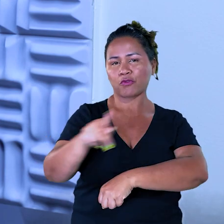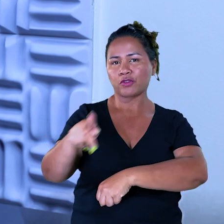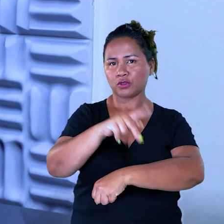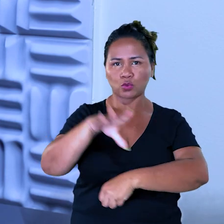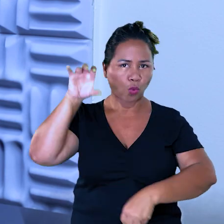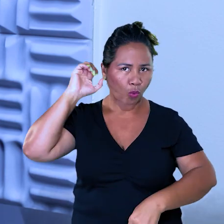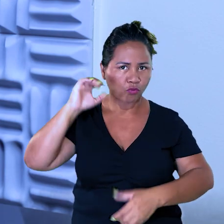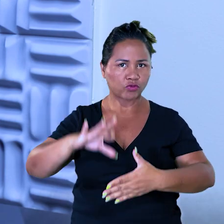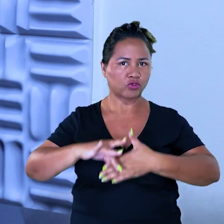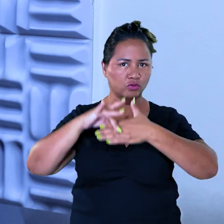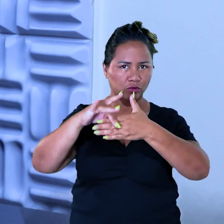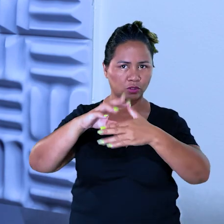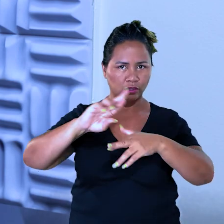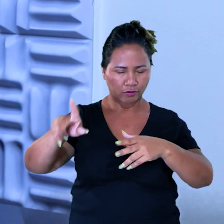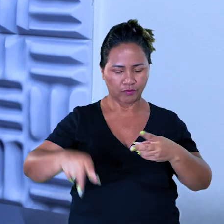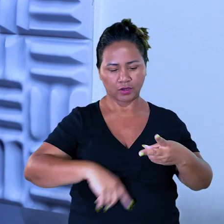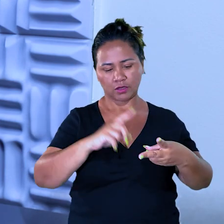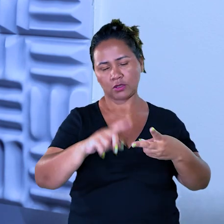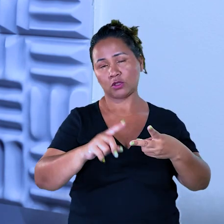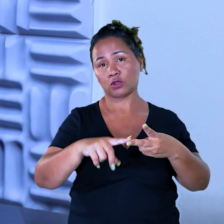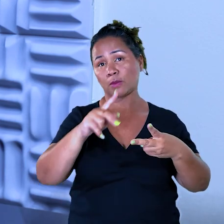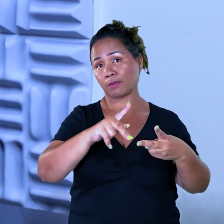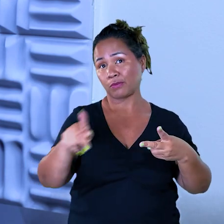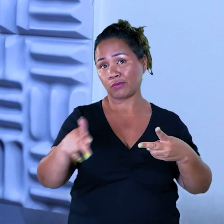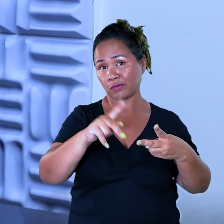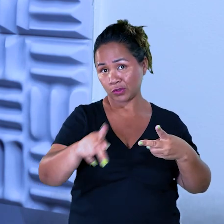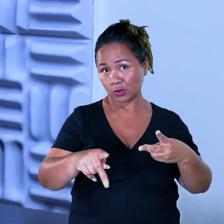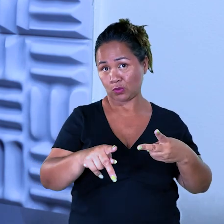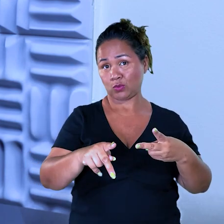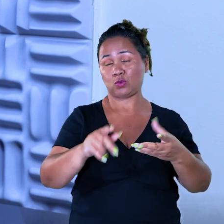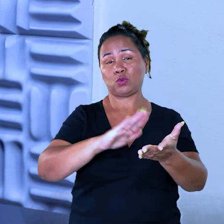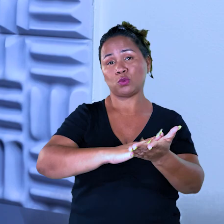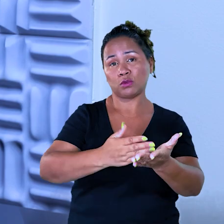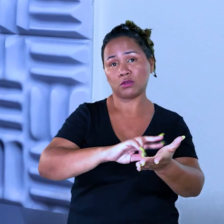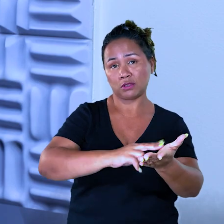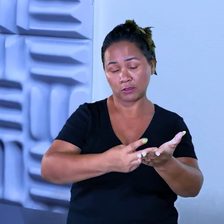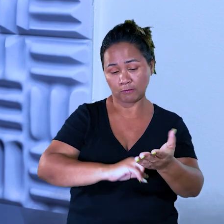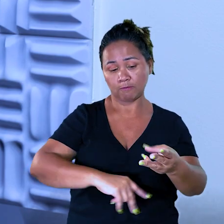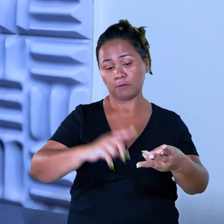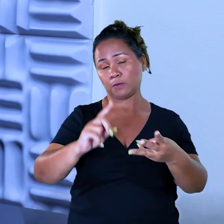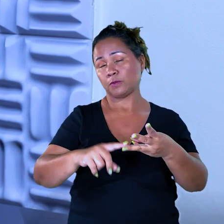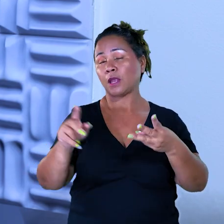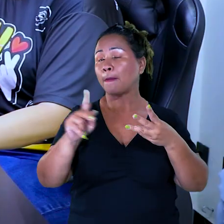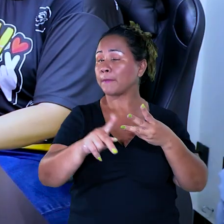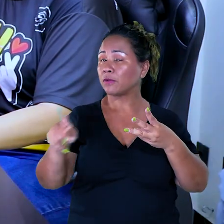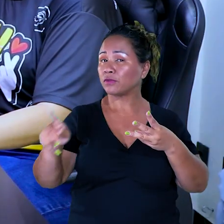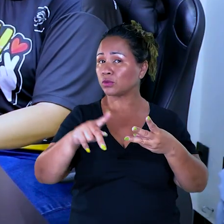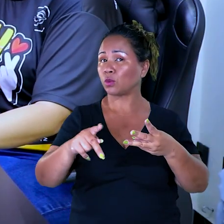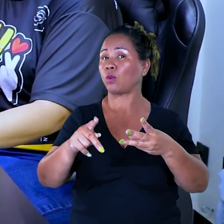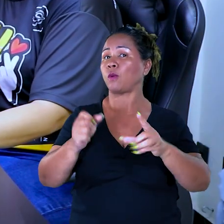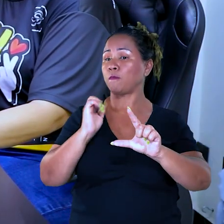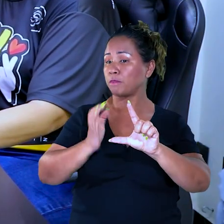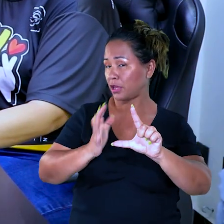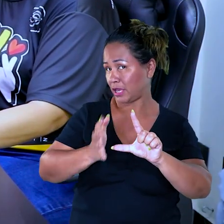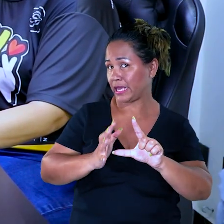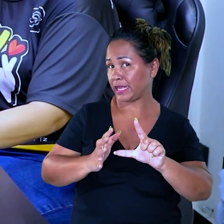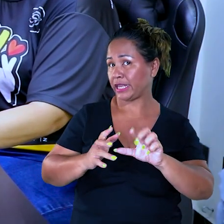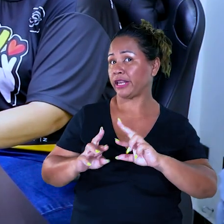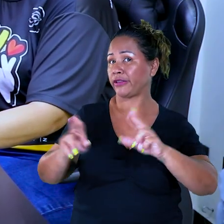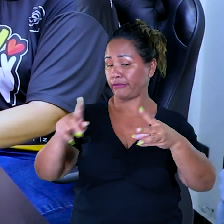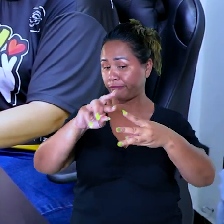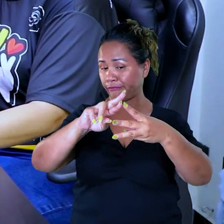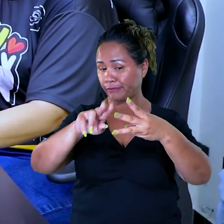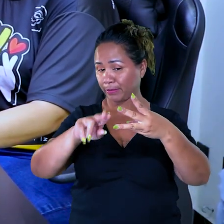concurso efetivo. É de letras libras. Ela continua como letras libras. Agora ela vai poder atuar